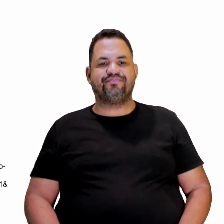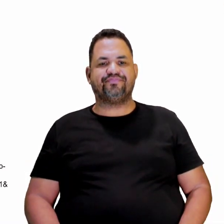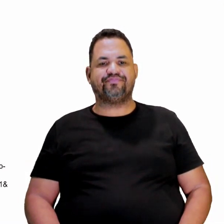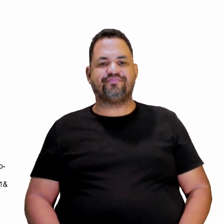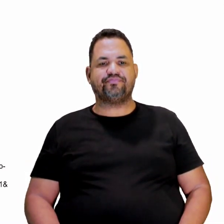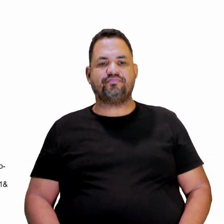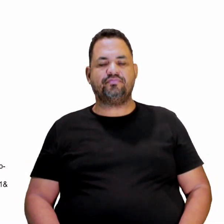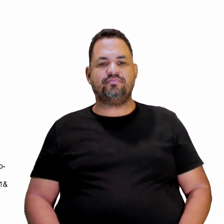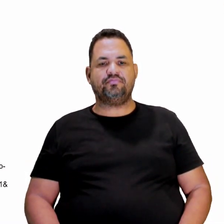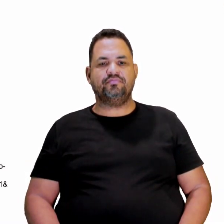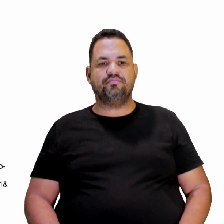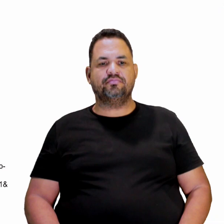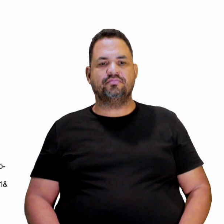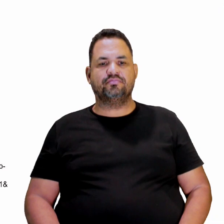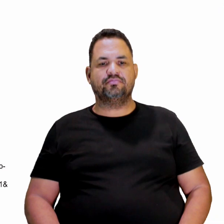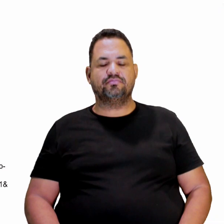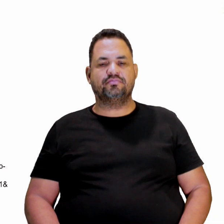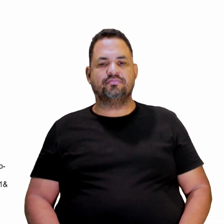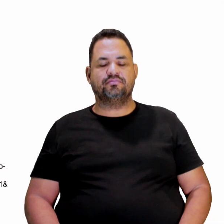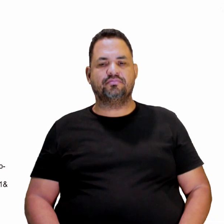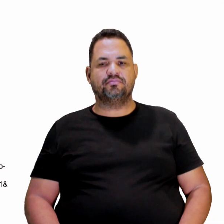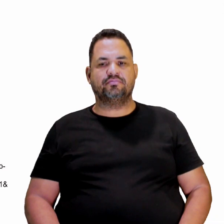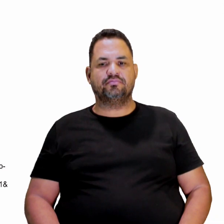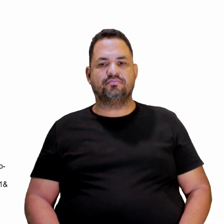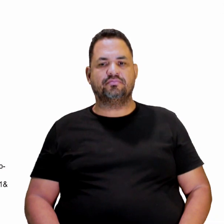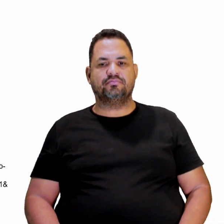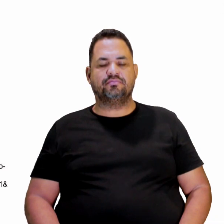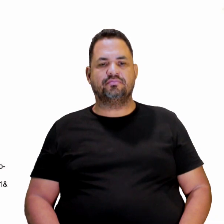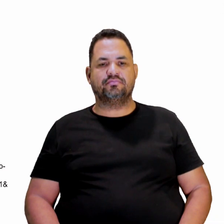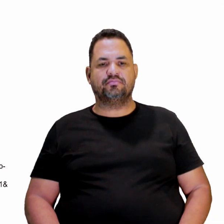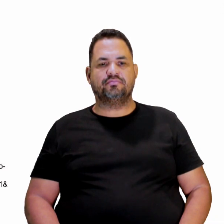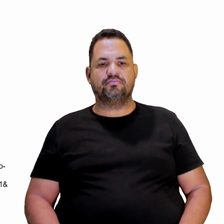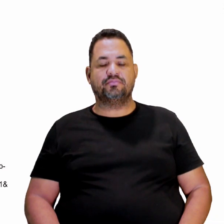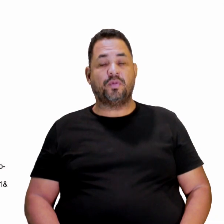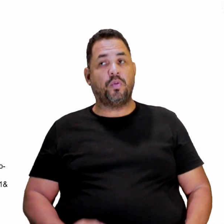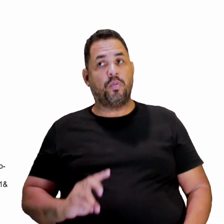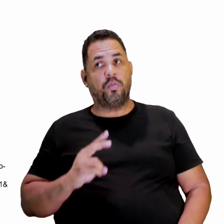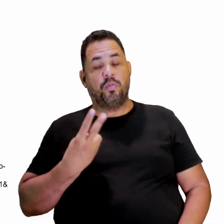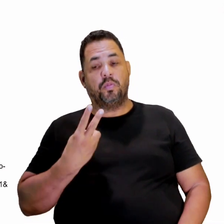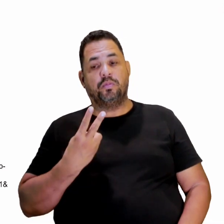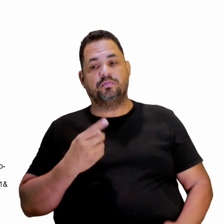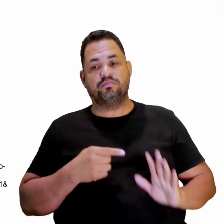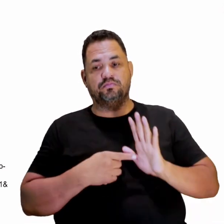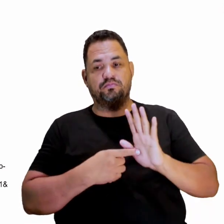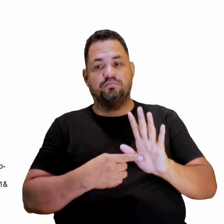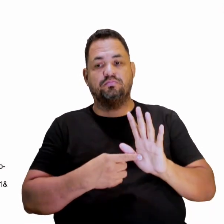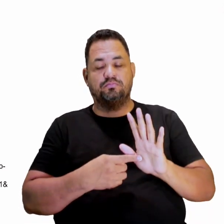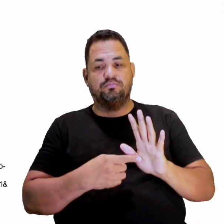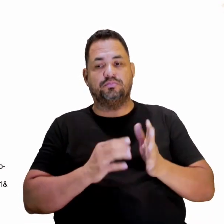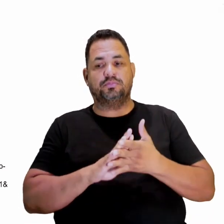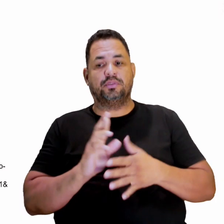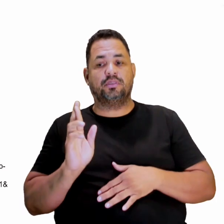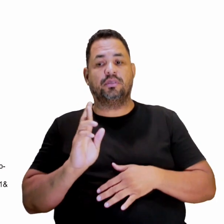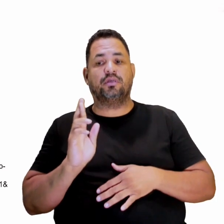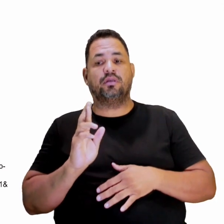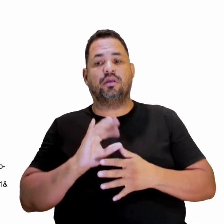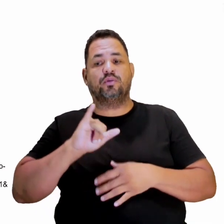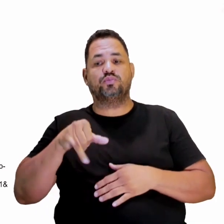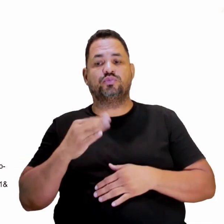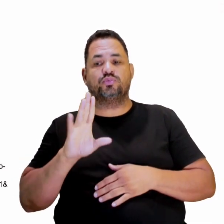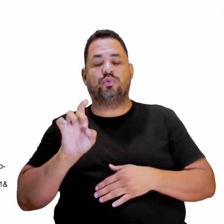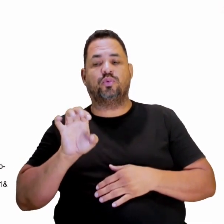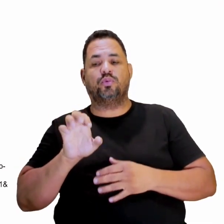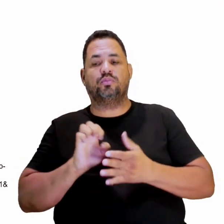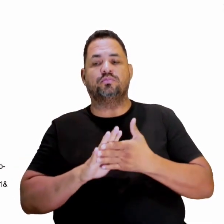I always knew who Joey was? Ou seja, ou apenas ela vai querer desmascarar ele,